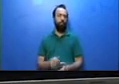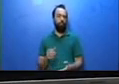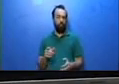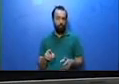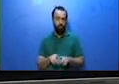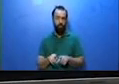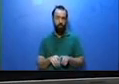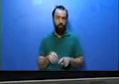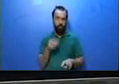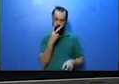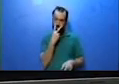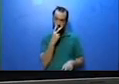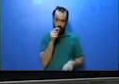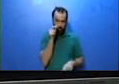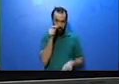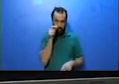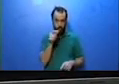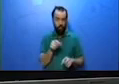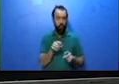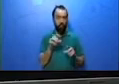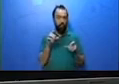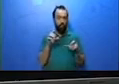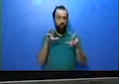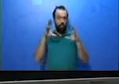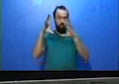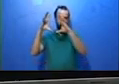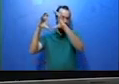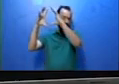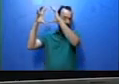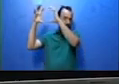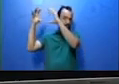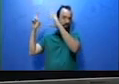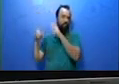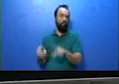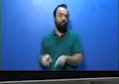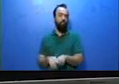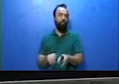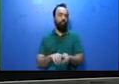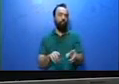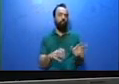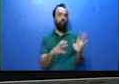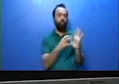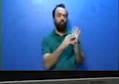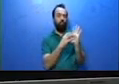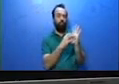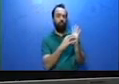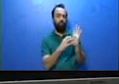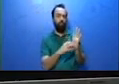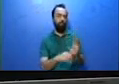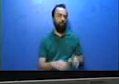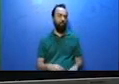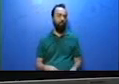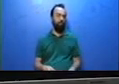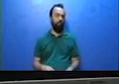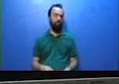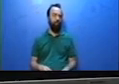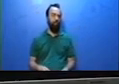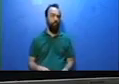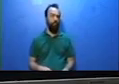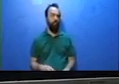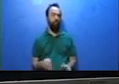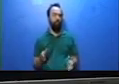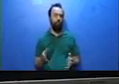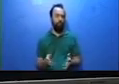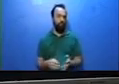balões, quais são os símbolos que podem aparecer nas tirinhas e o significado de alguns deles, né? Vimos